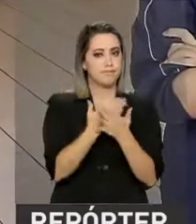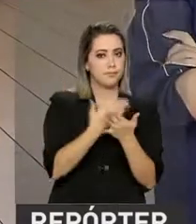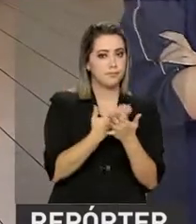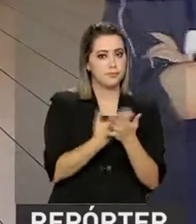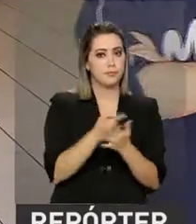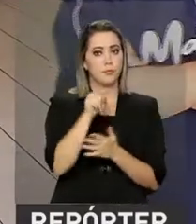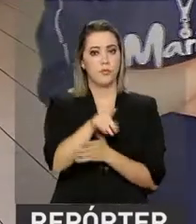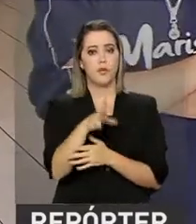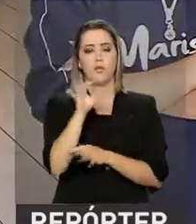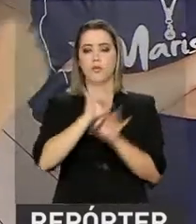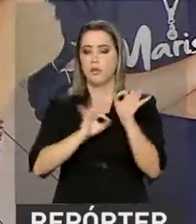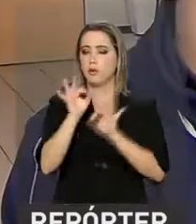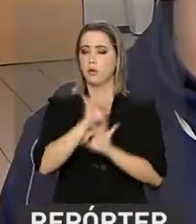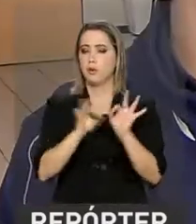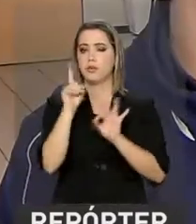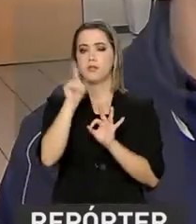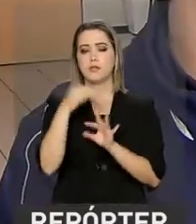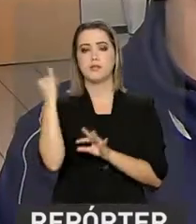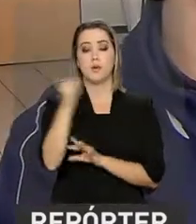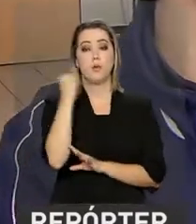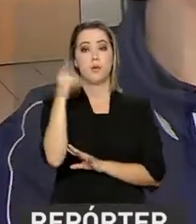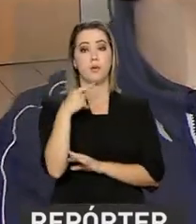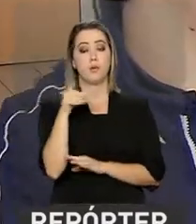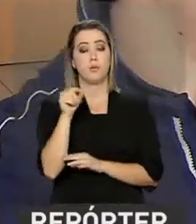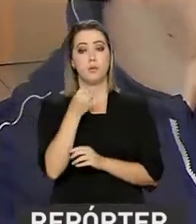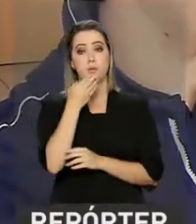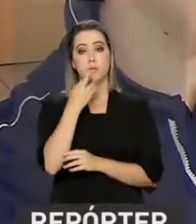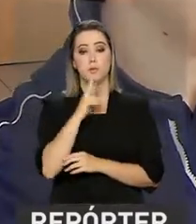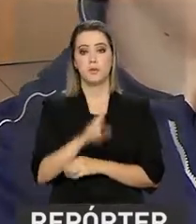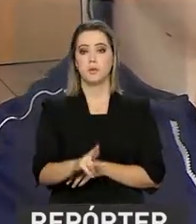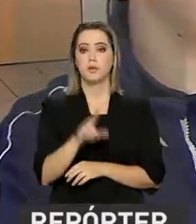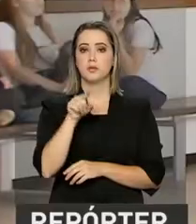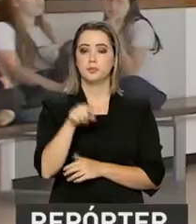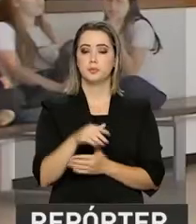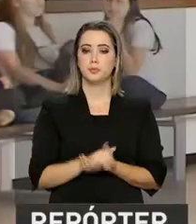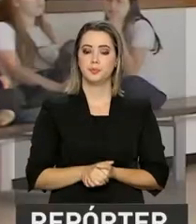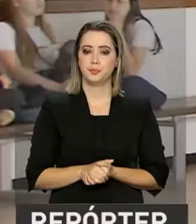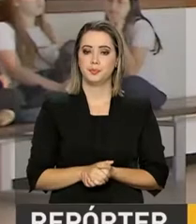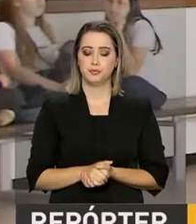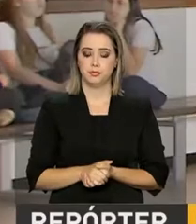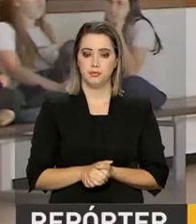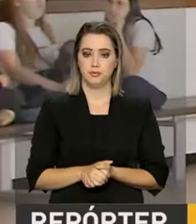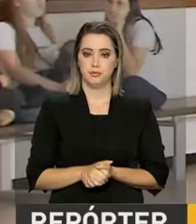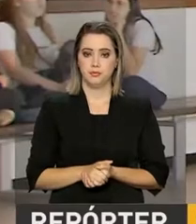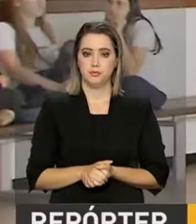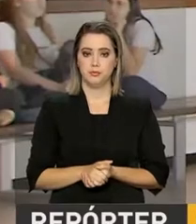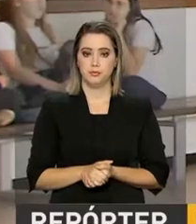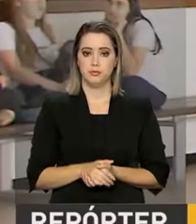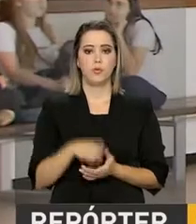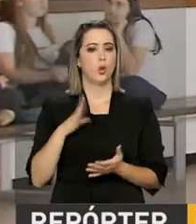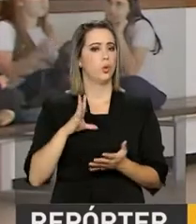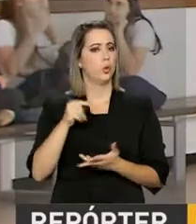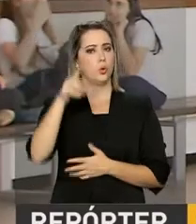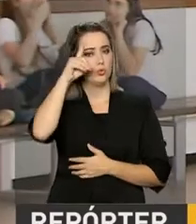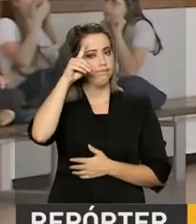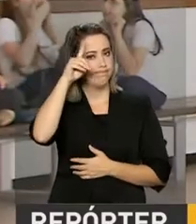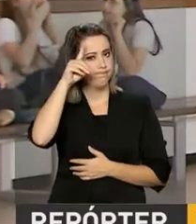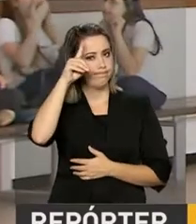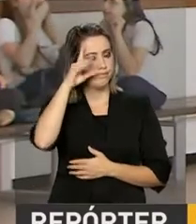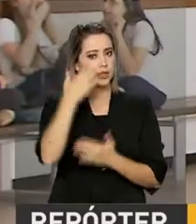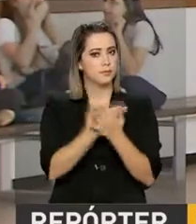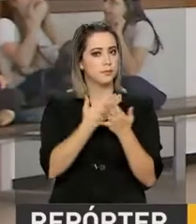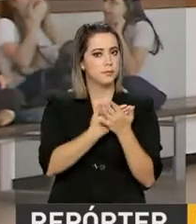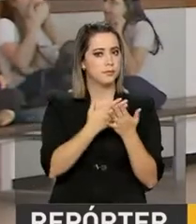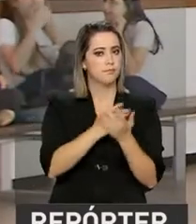conta que organização é fundamental para um bom resultado no exame têm uma rotina de estudos irá fundamentar